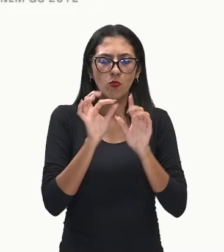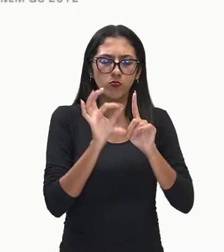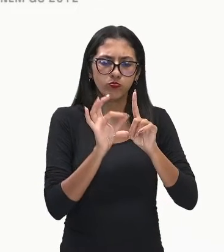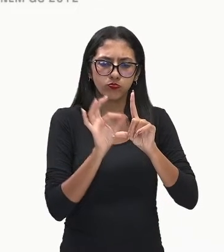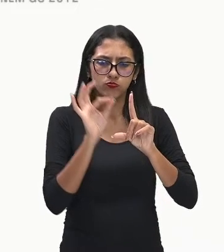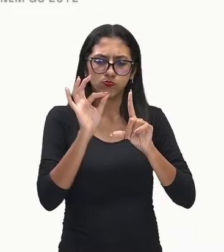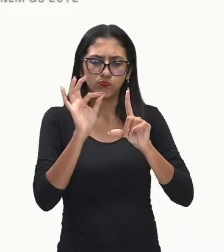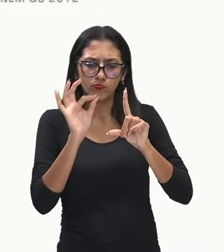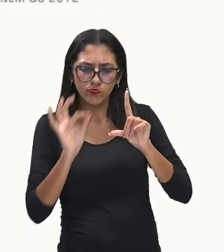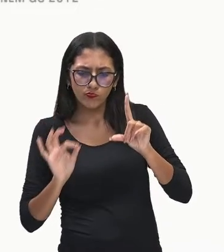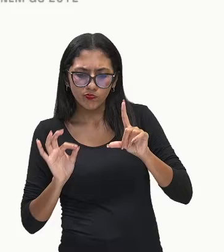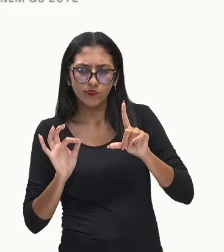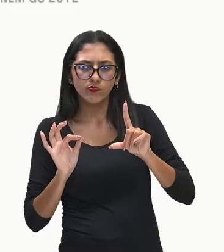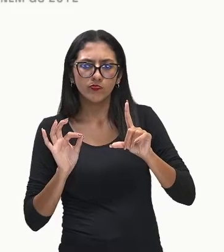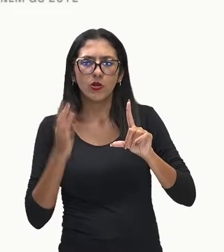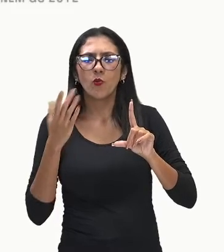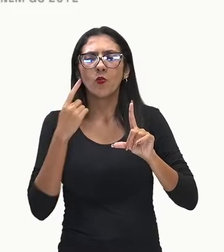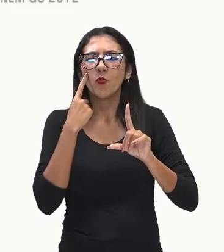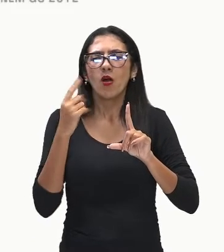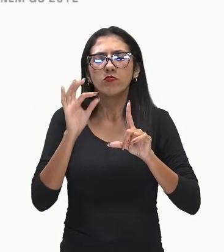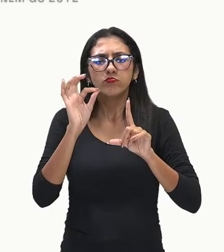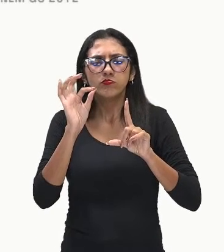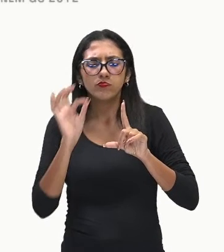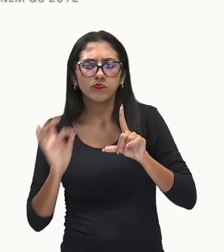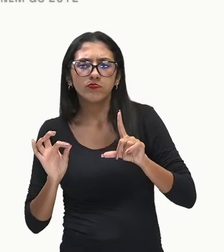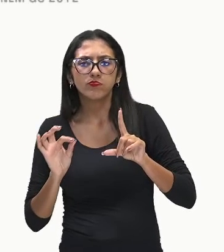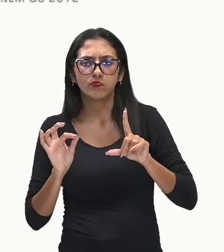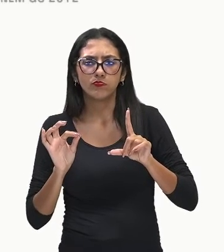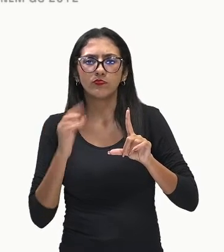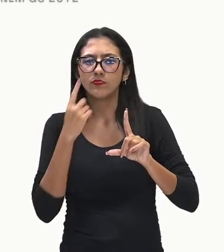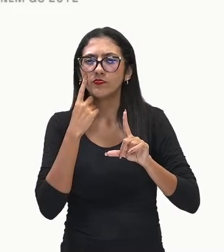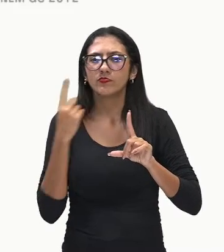no gráfico. Qual é o ponto que está mais